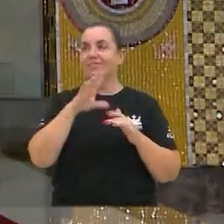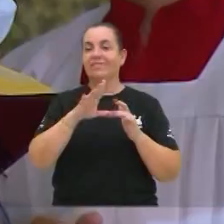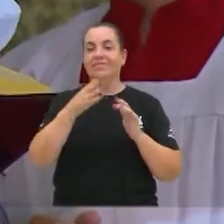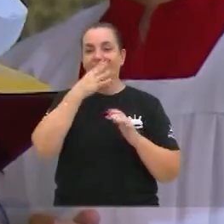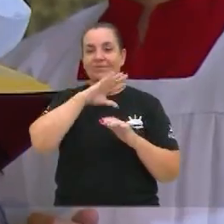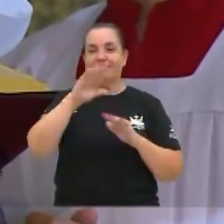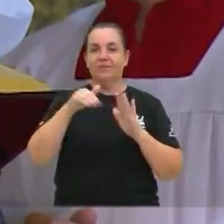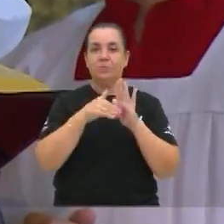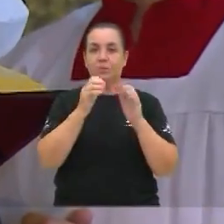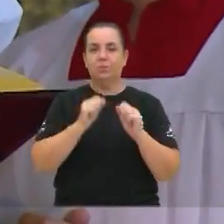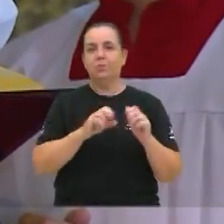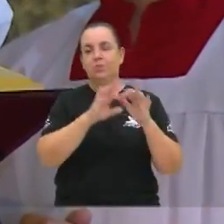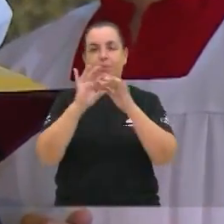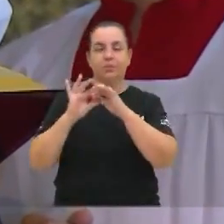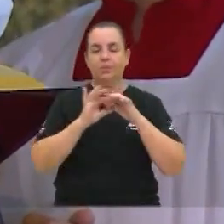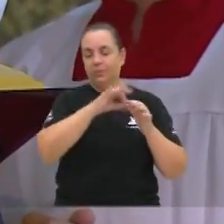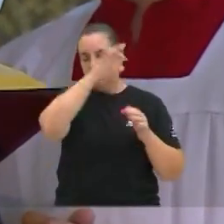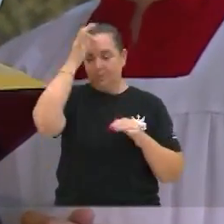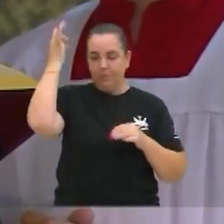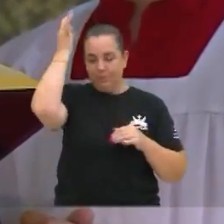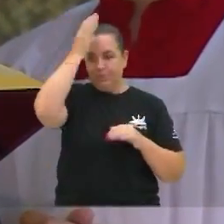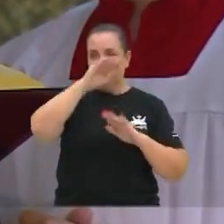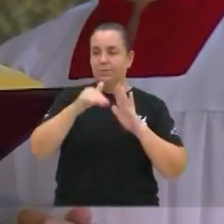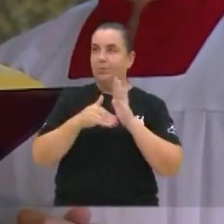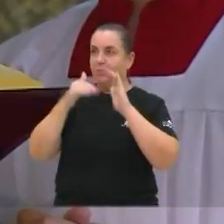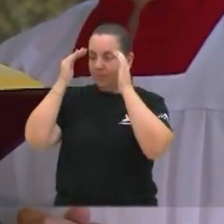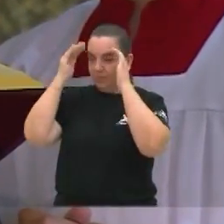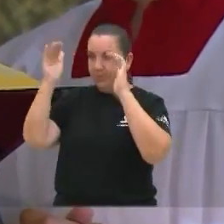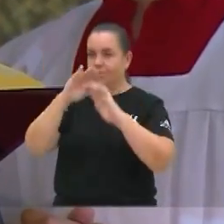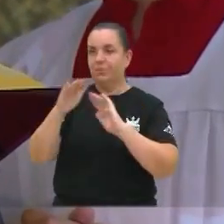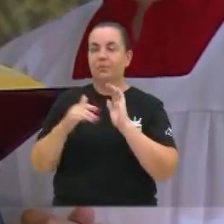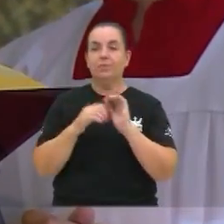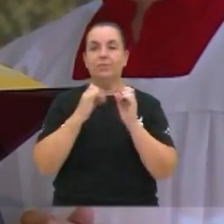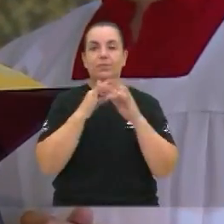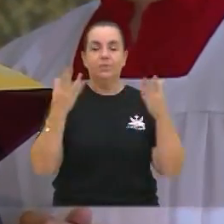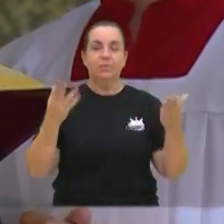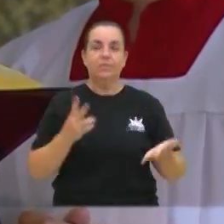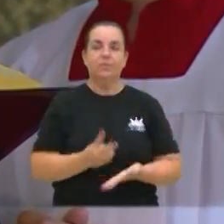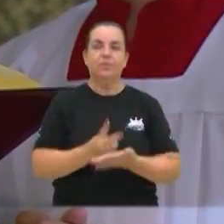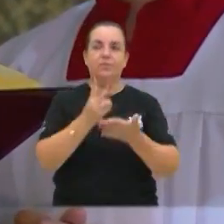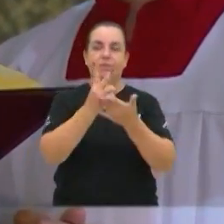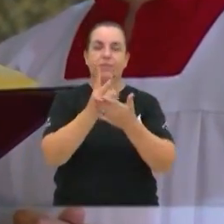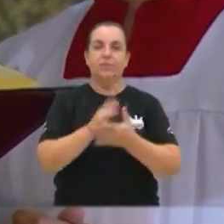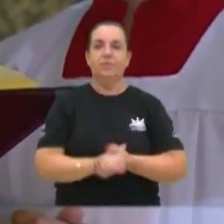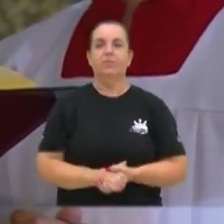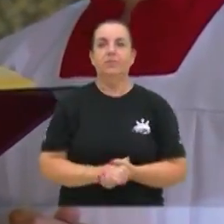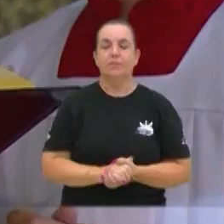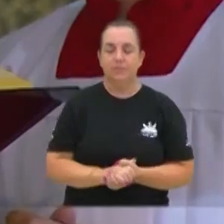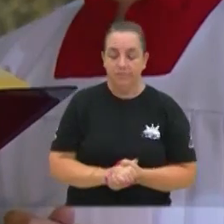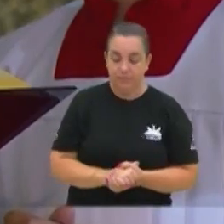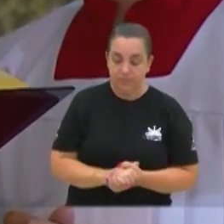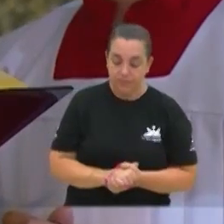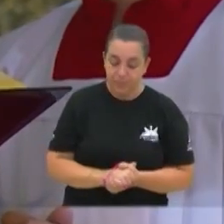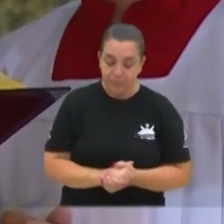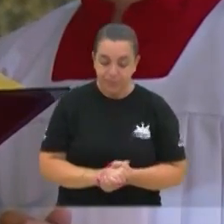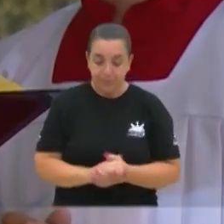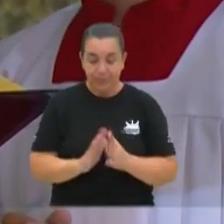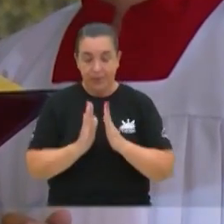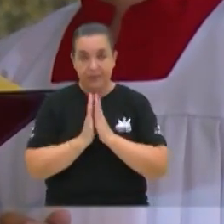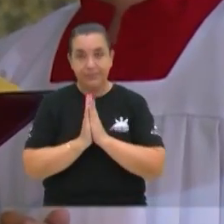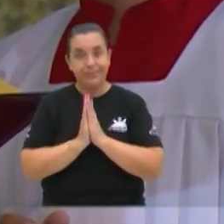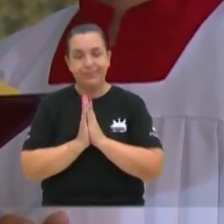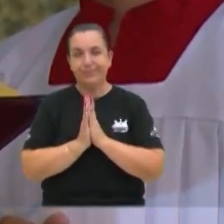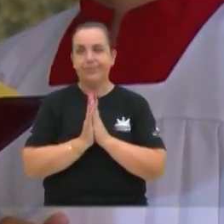Pai Todo-Poderoso, na unidade do Espírito Santo, toda honra, toda glória, agora e para